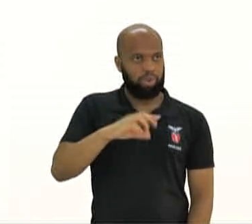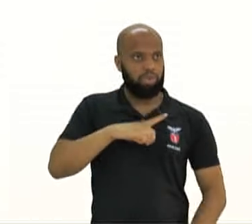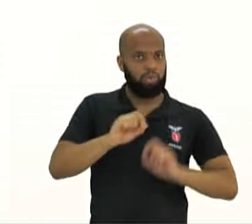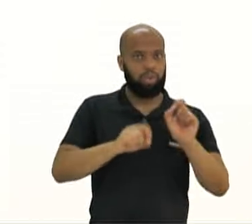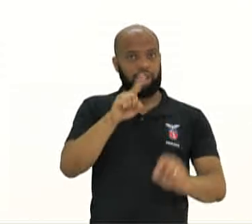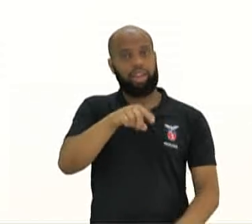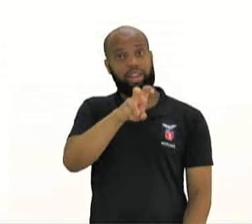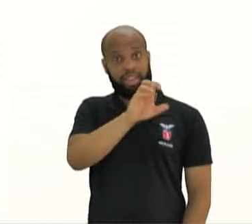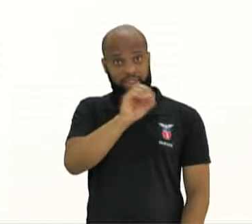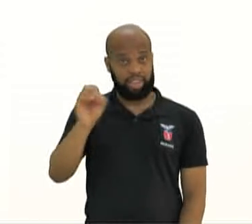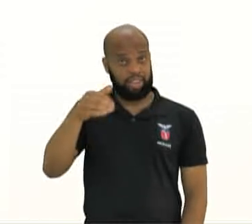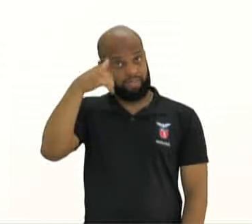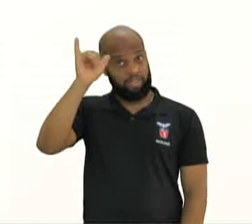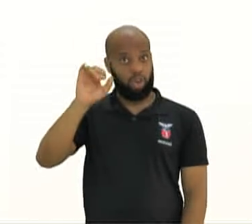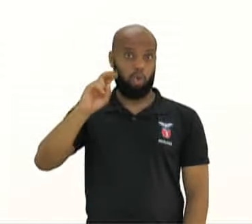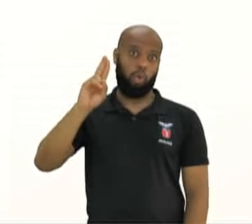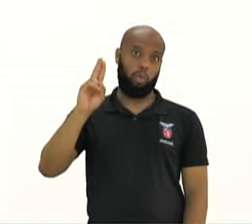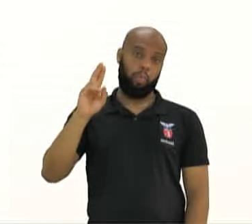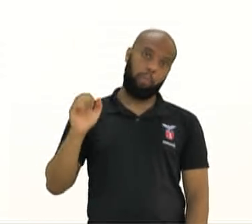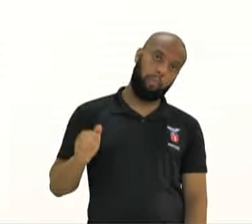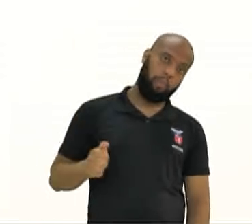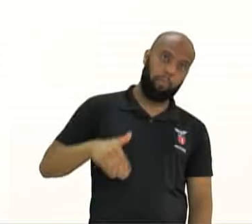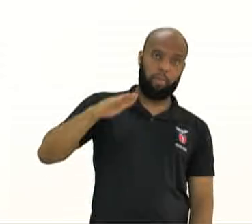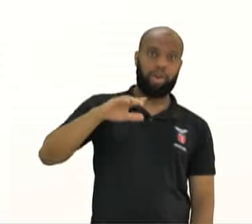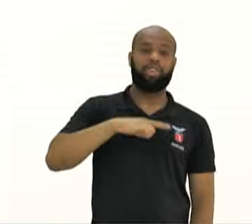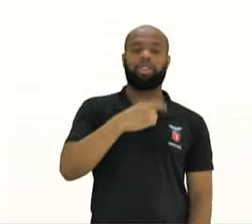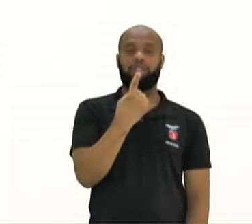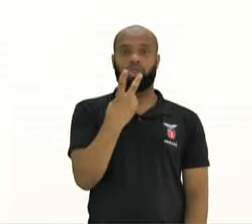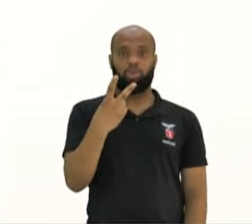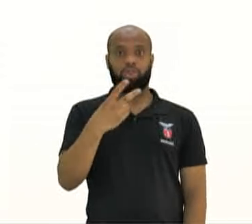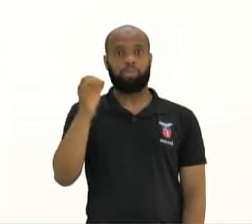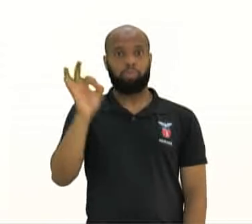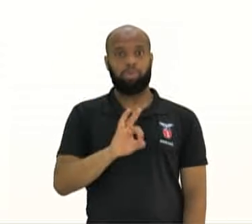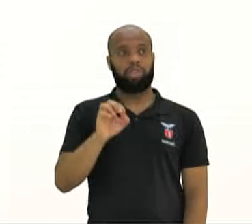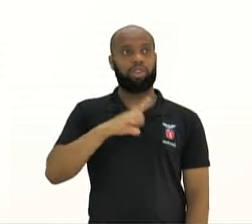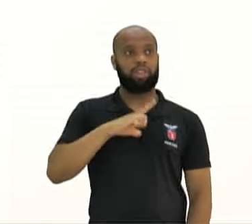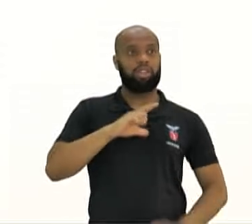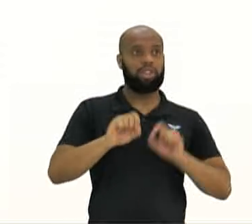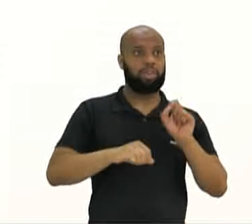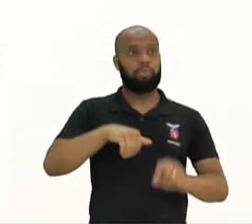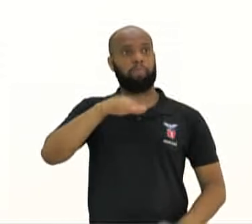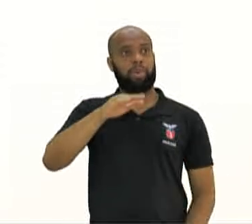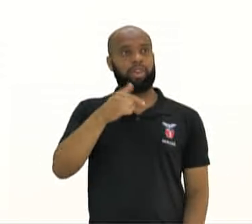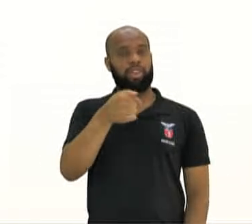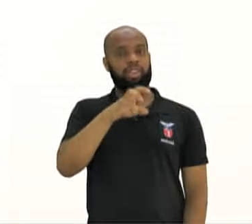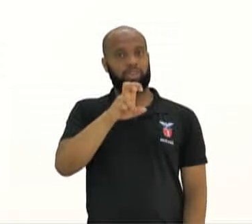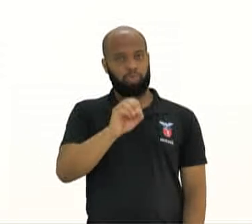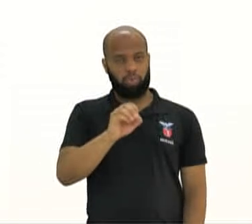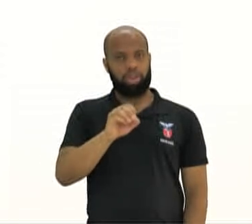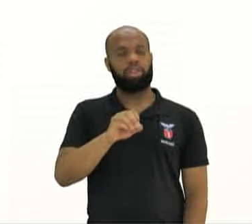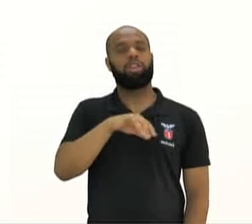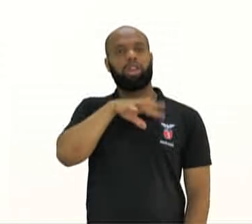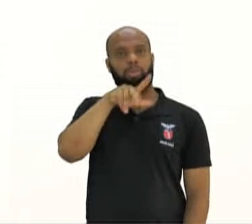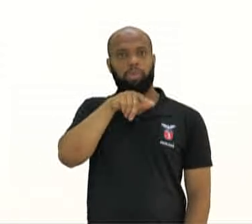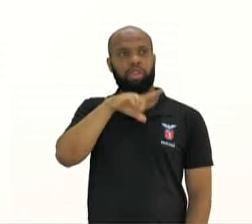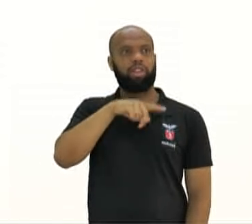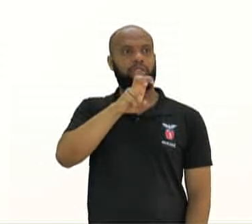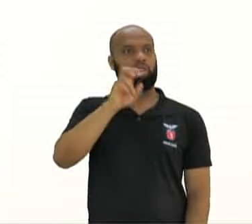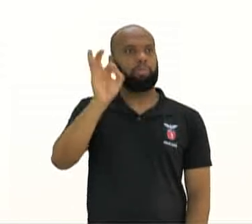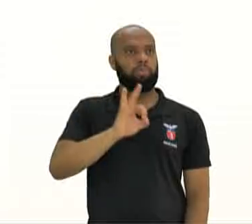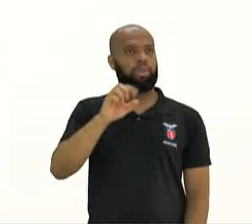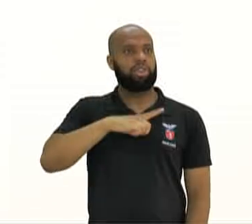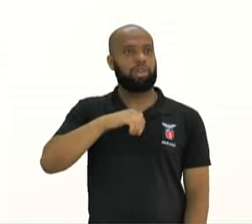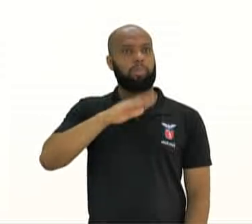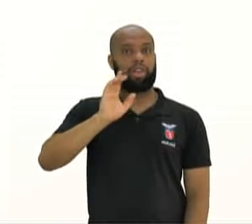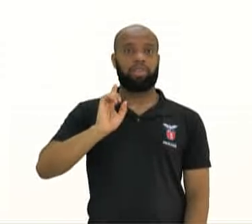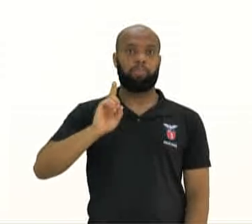500 vacas ou mais, 12% tem mais de 750 animais e 5% tem